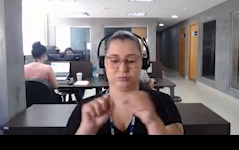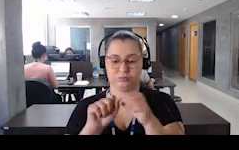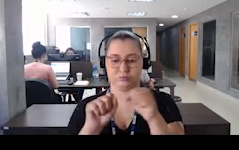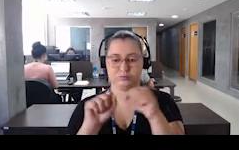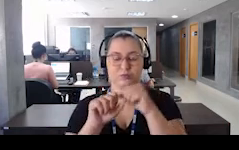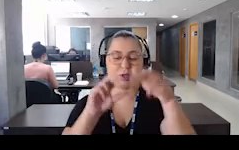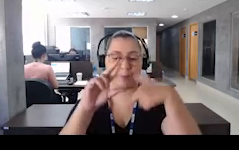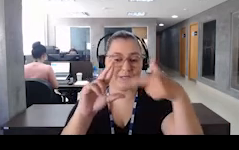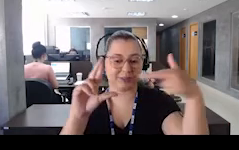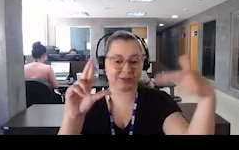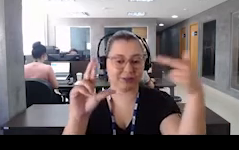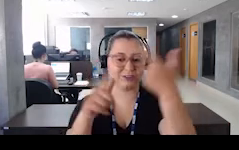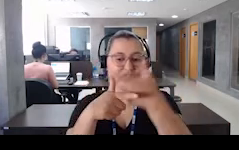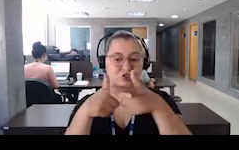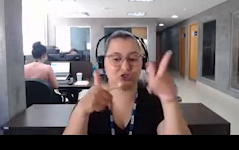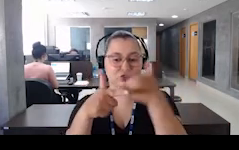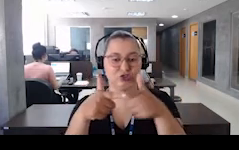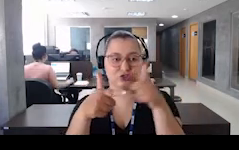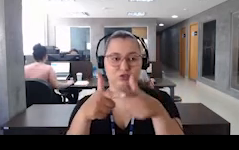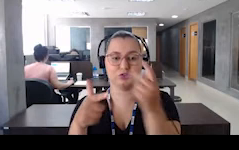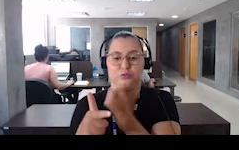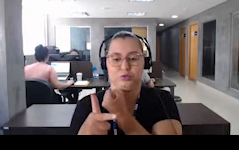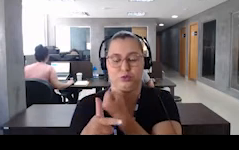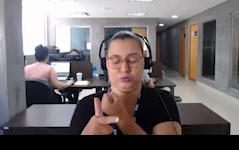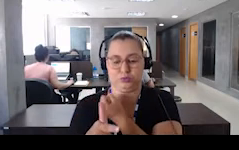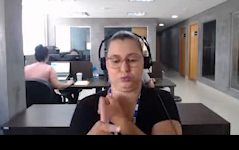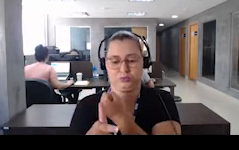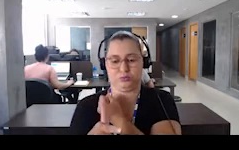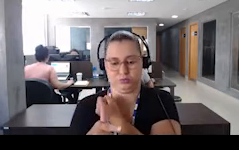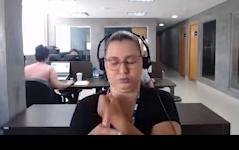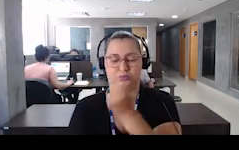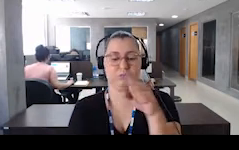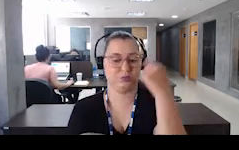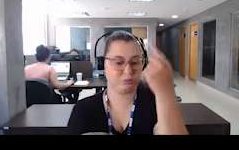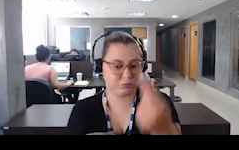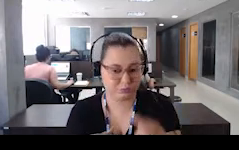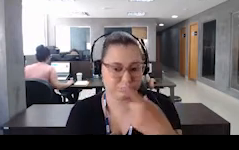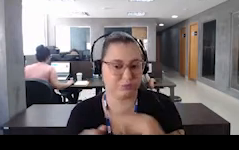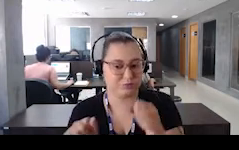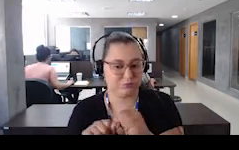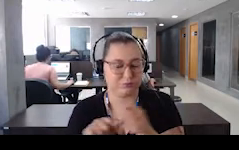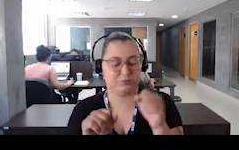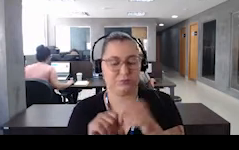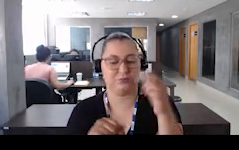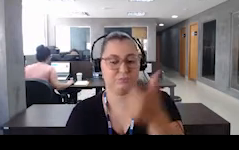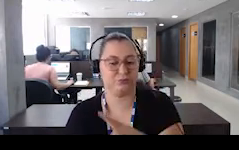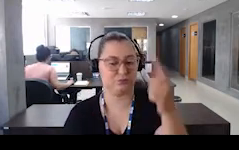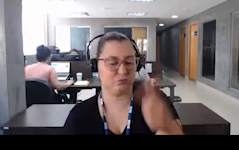ó, pegar a resistência e dividir pelo número de resistores, tudo bem? Depois, caso vocês queiram